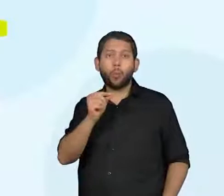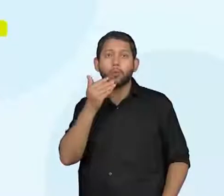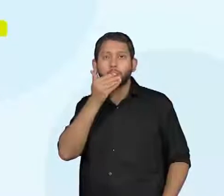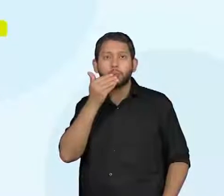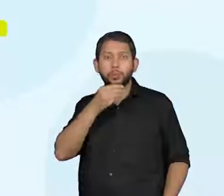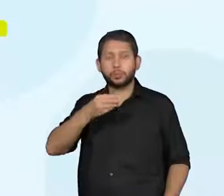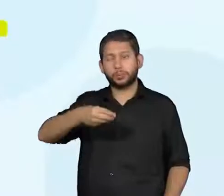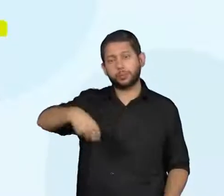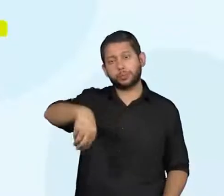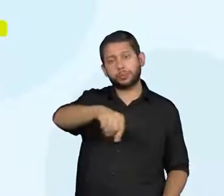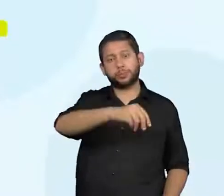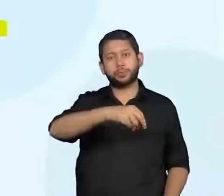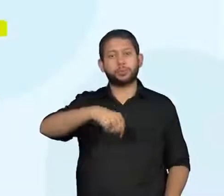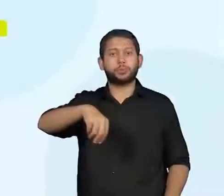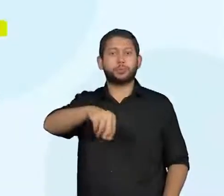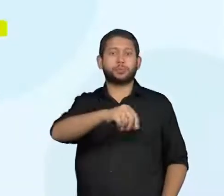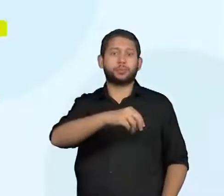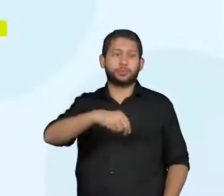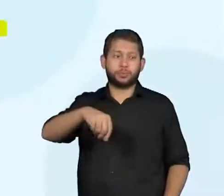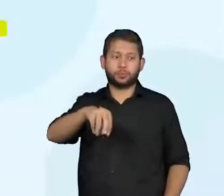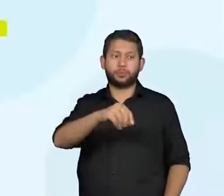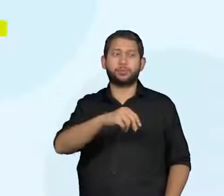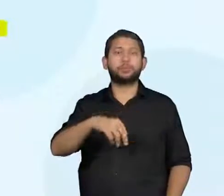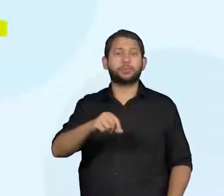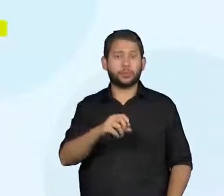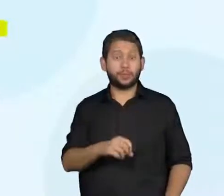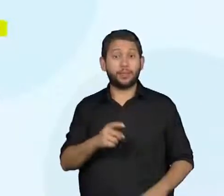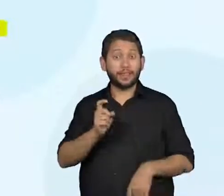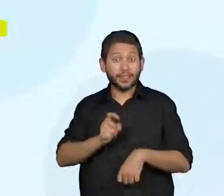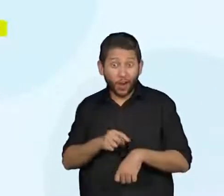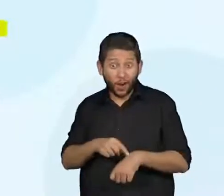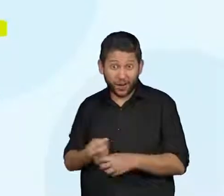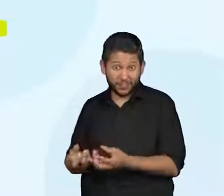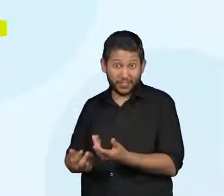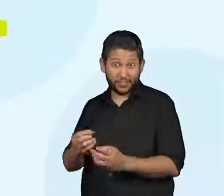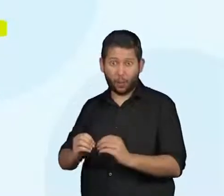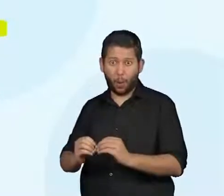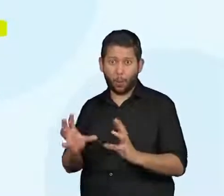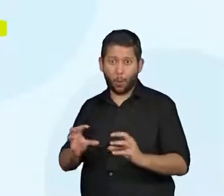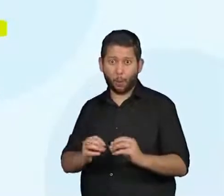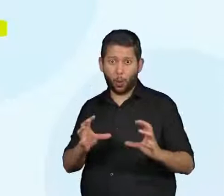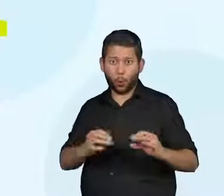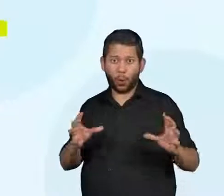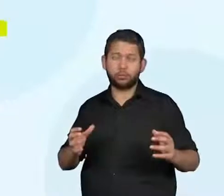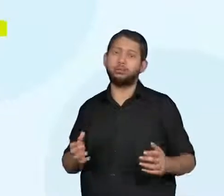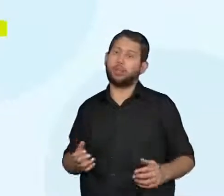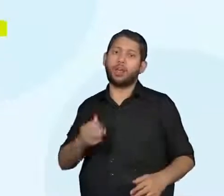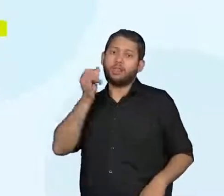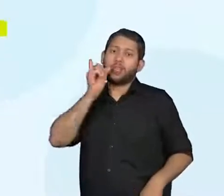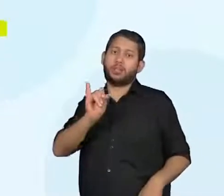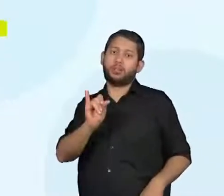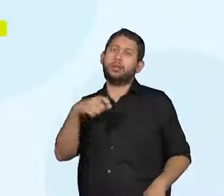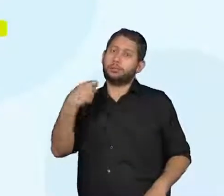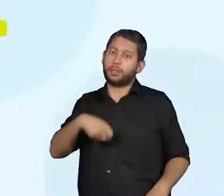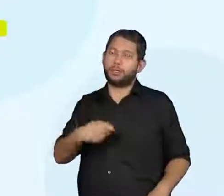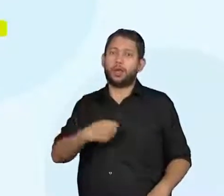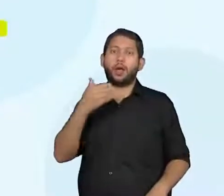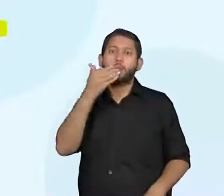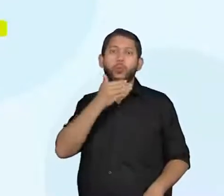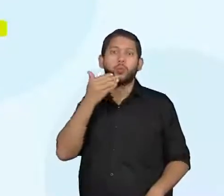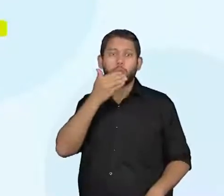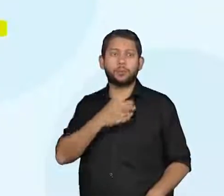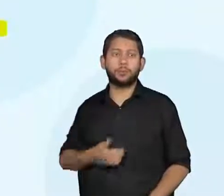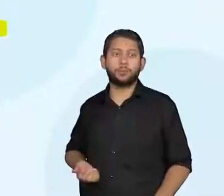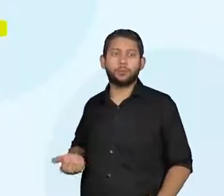um pouquinho de açúcar para não estourar na hora da fritura. Isso, aí tem aí também o verbo